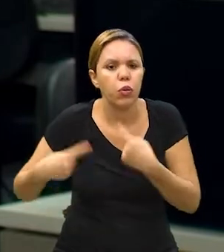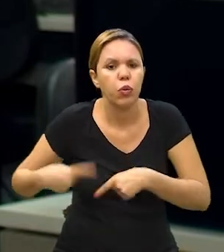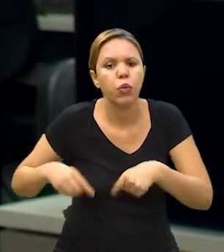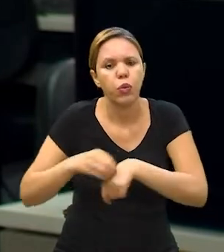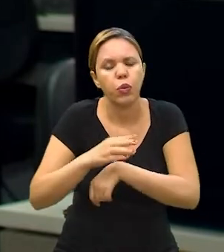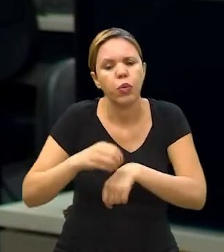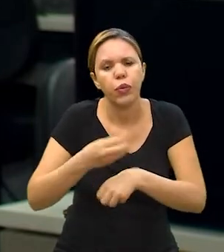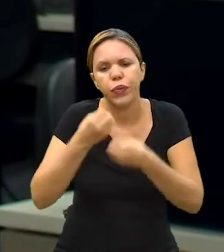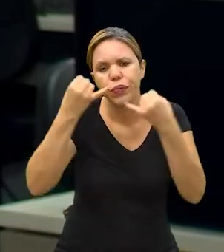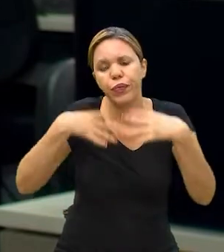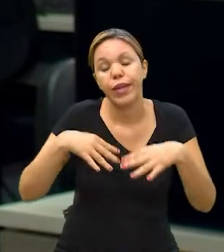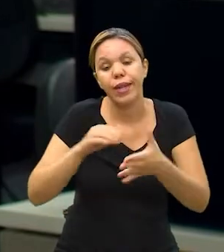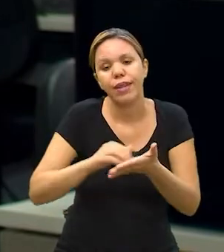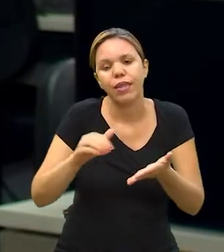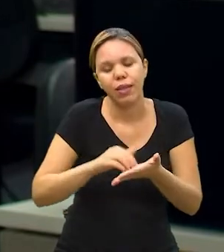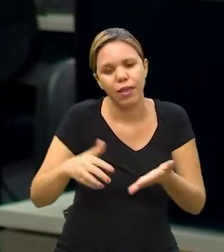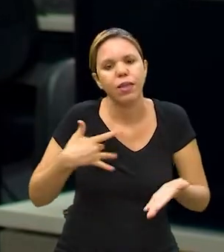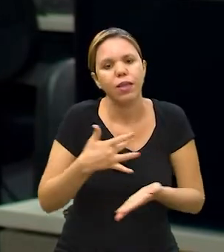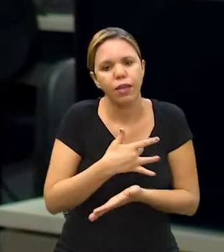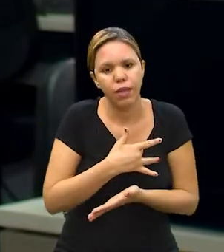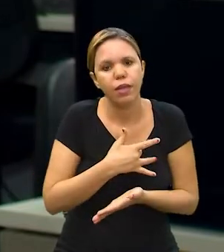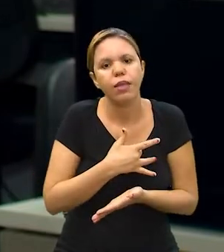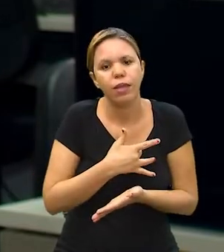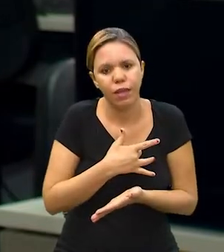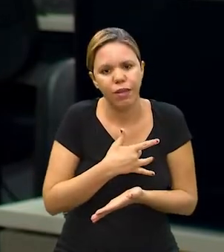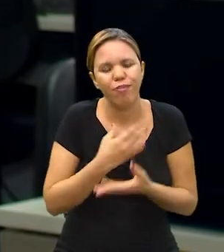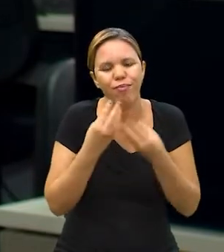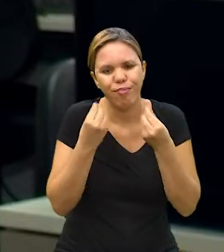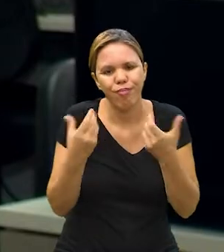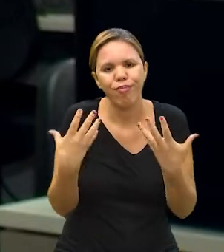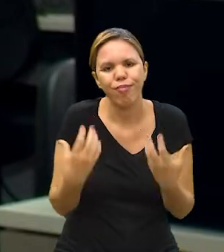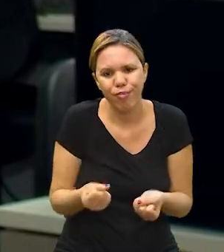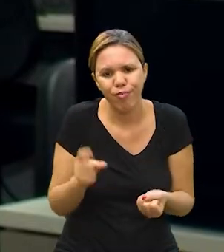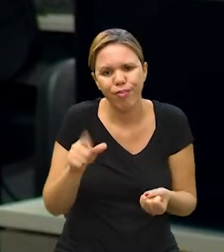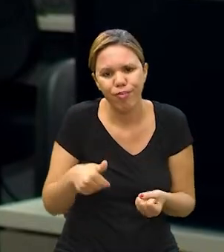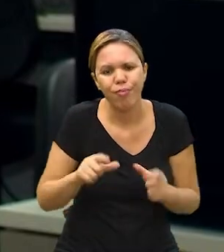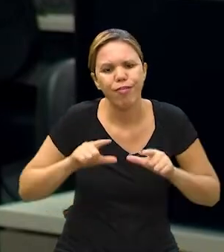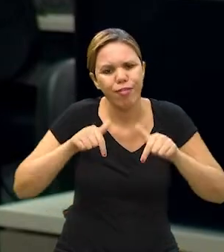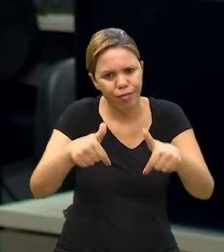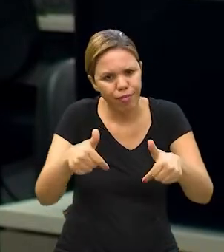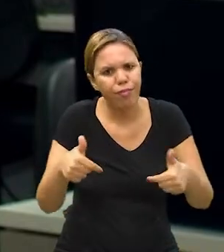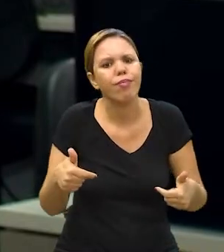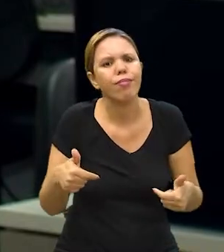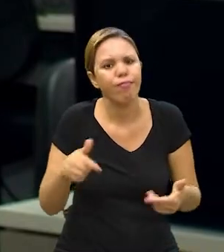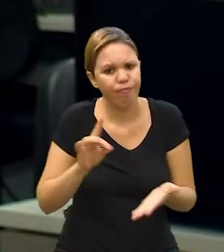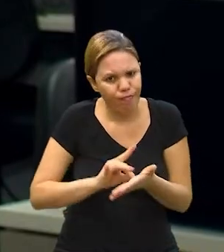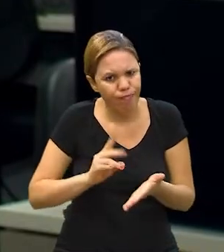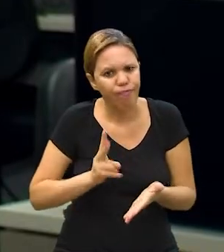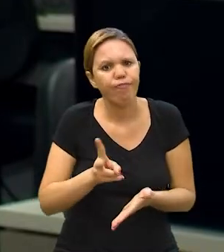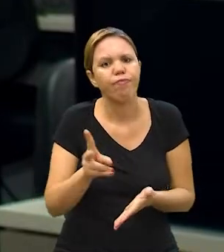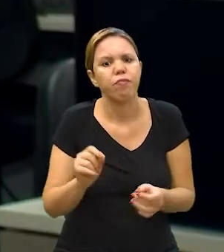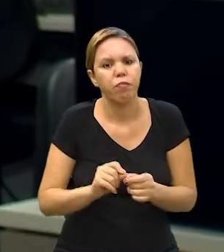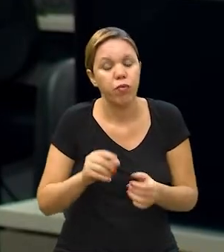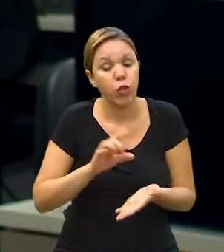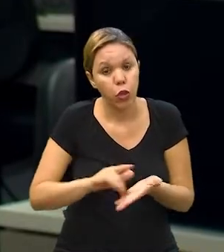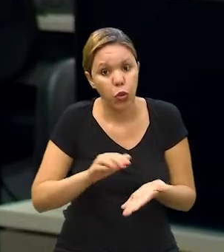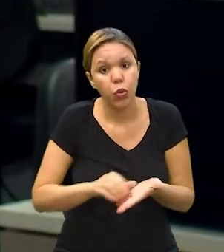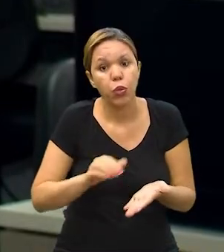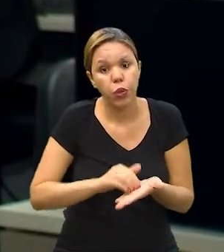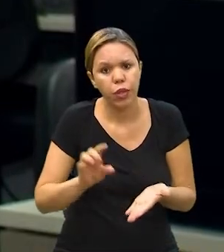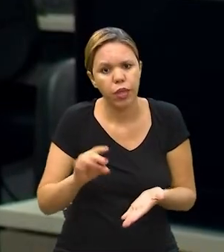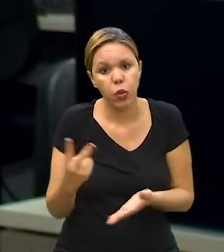trazer, falar com a Secretaria Municipal de Saúde para que a Secretaria se sensibilize e atue de forma mais intensiva. Não só a Secretaria, né? Agora nós temos que falar